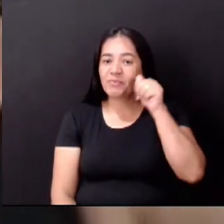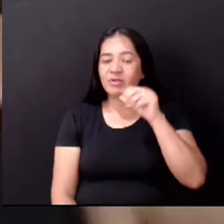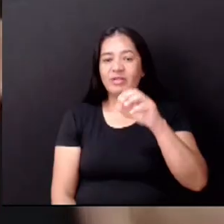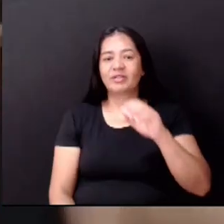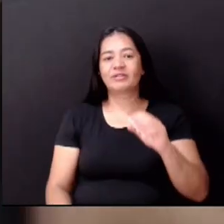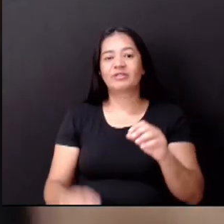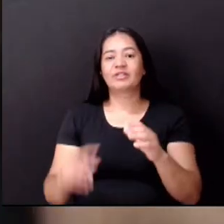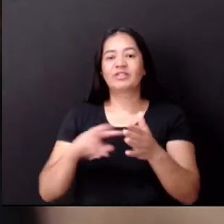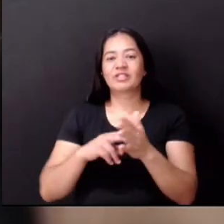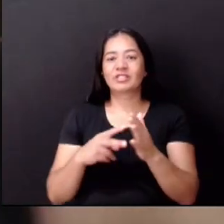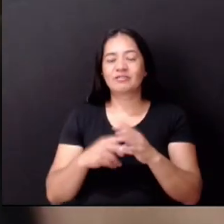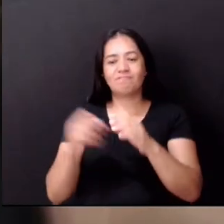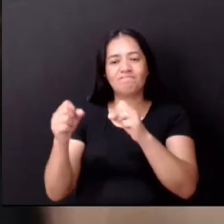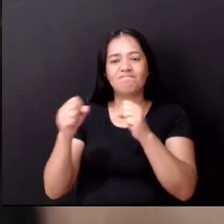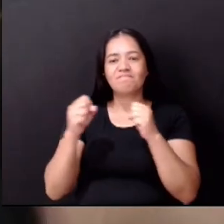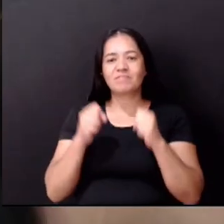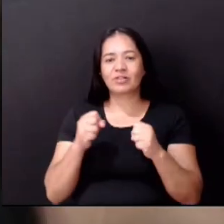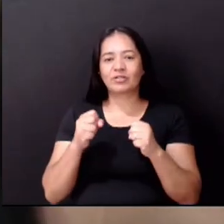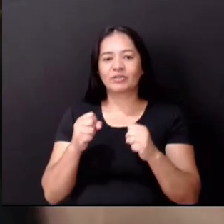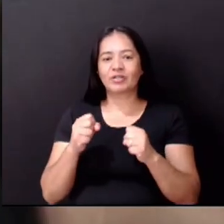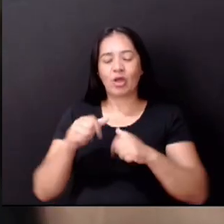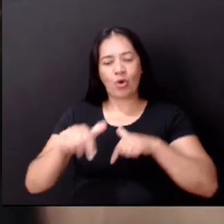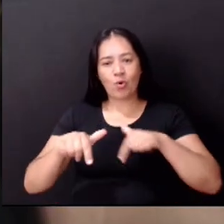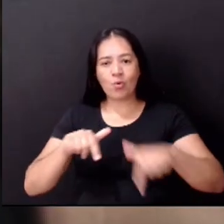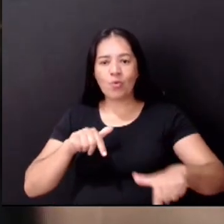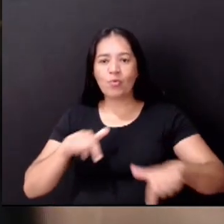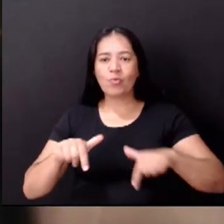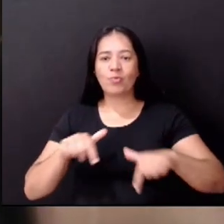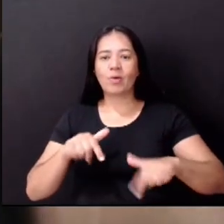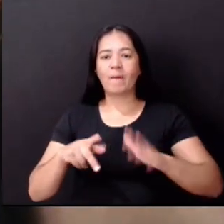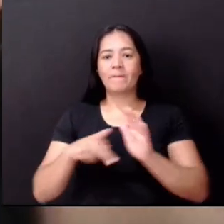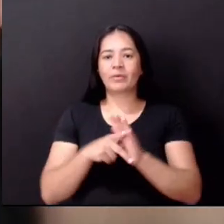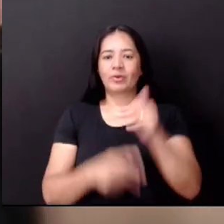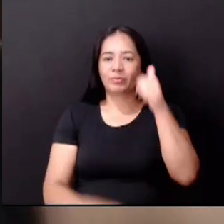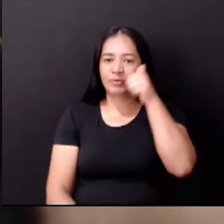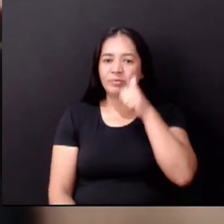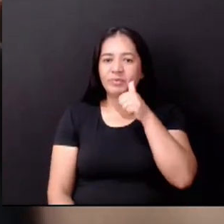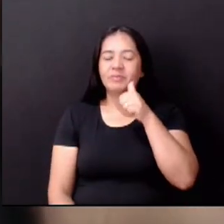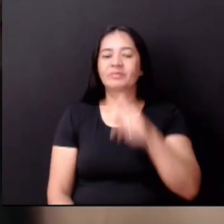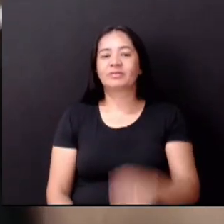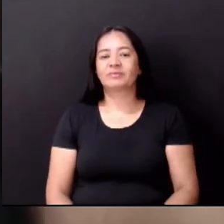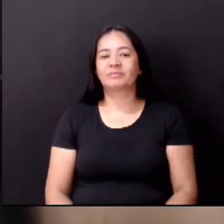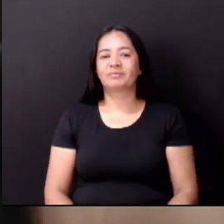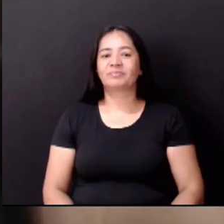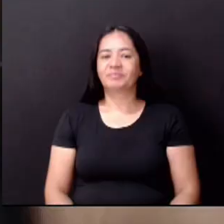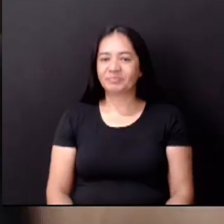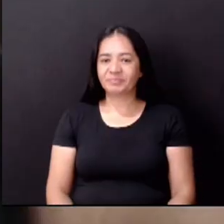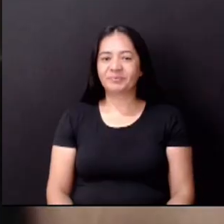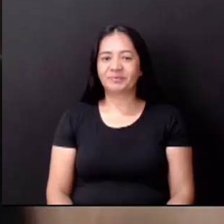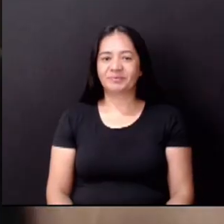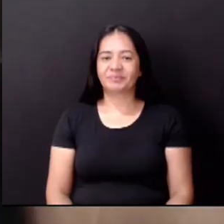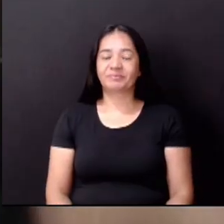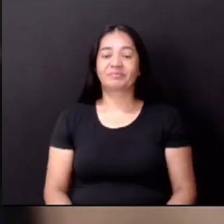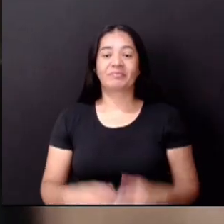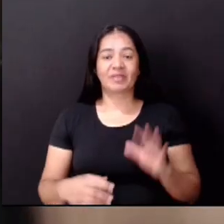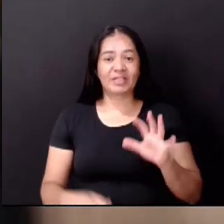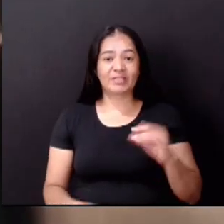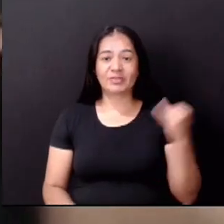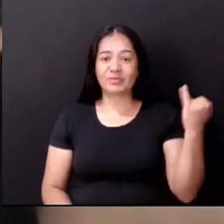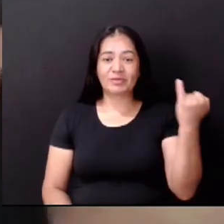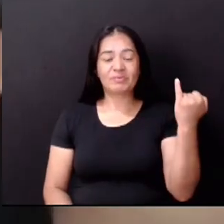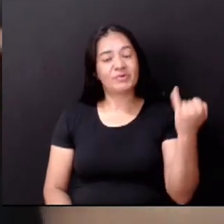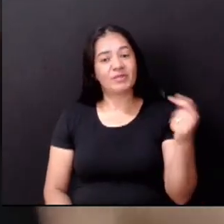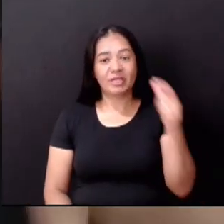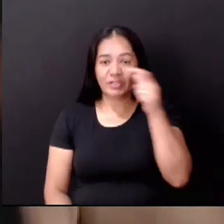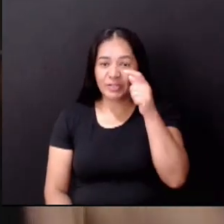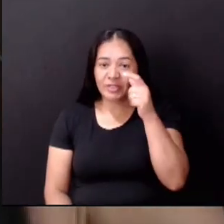gera um trabalho para mulheres, geração de renda para as mulheres. Isso é muito interessante, dentro